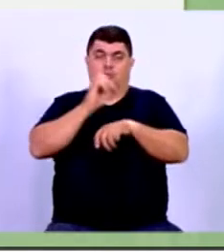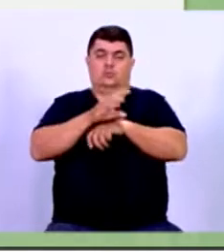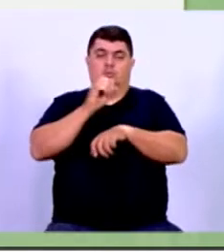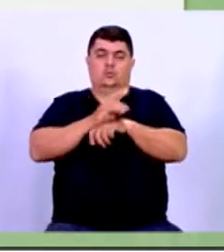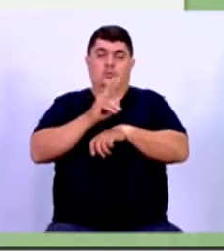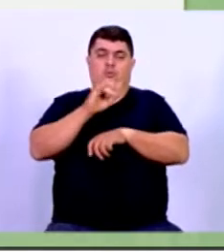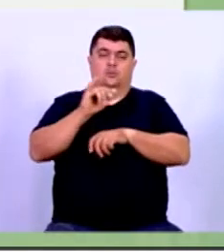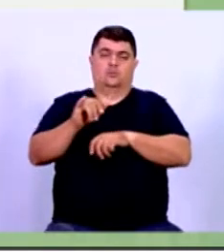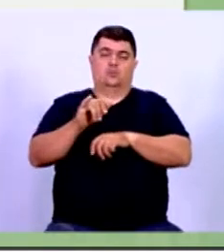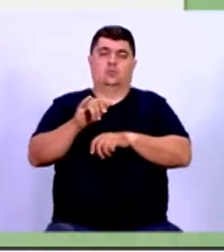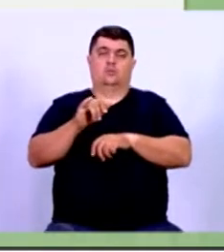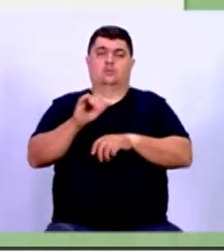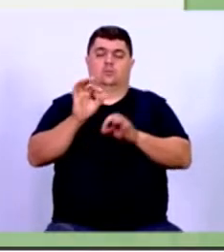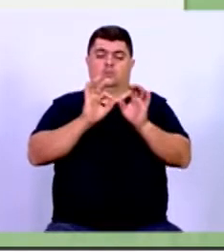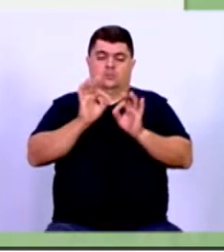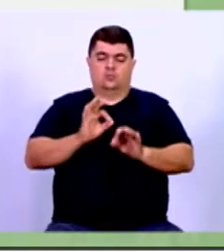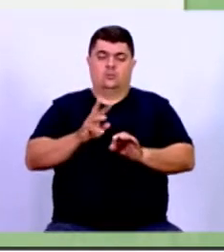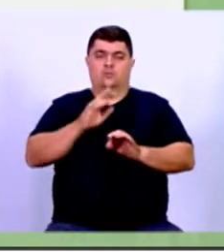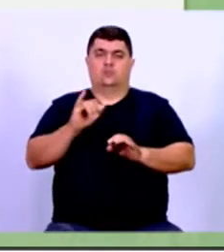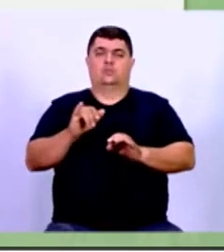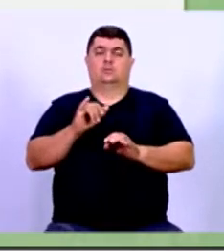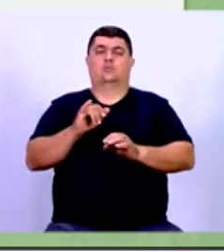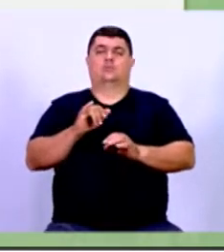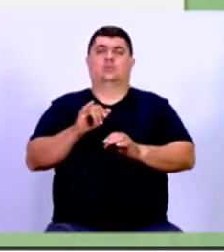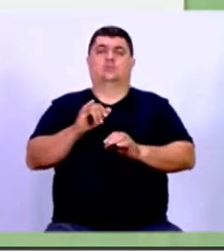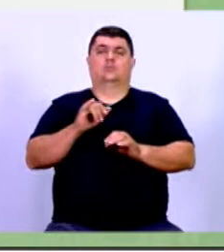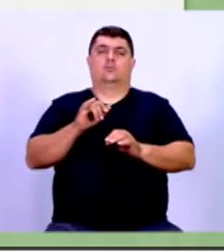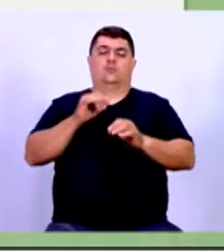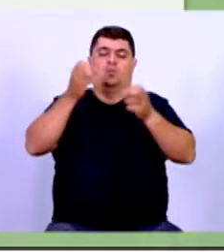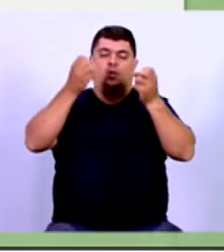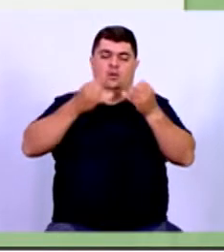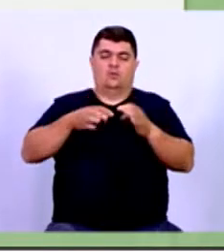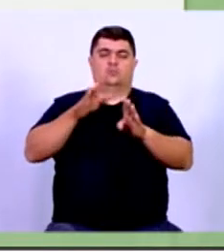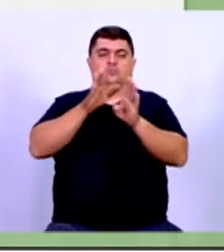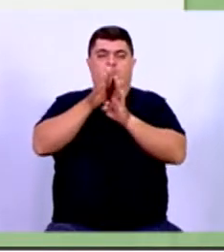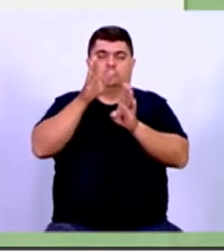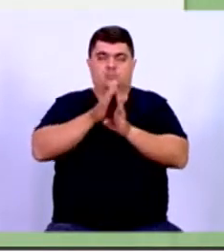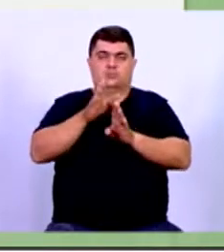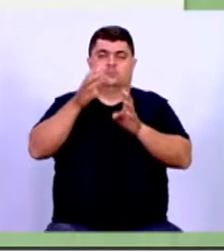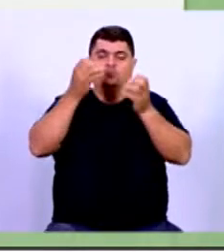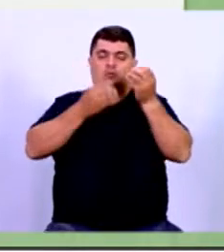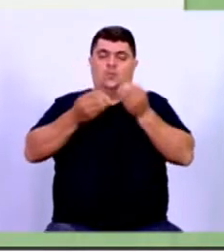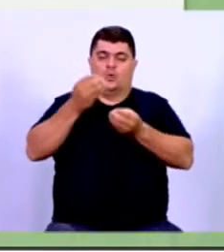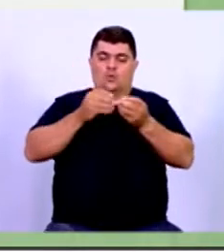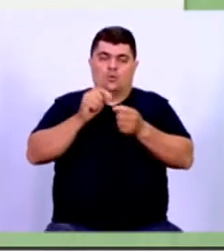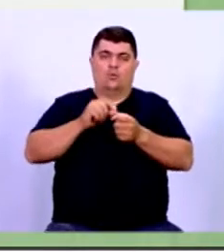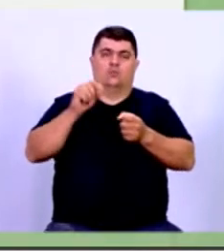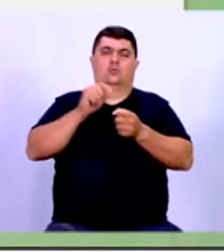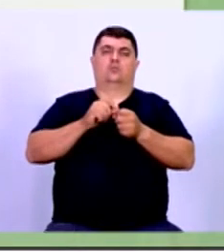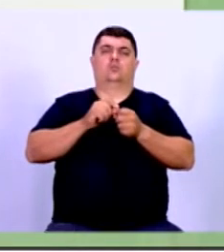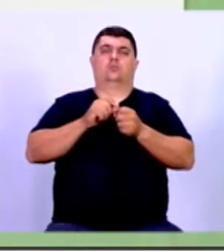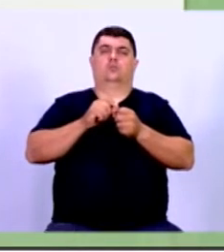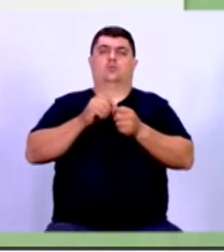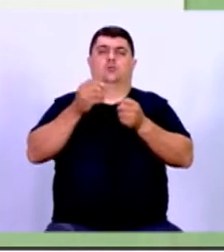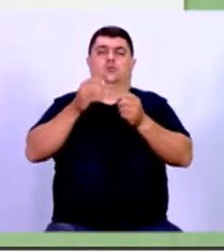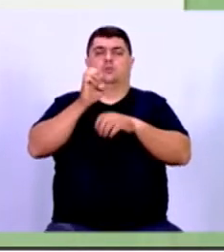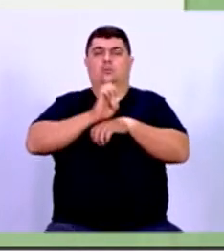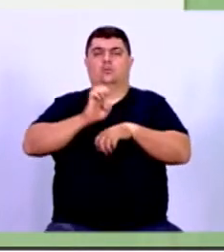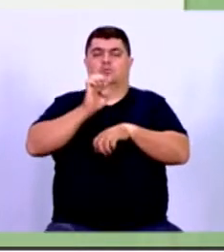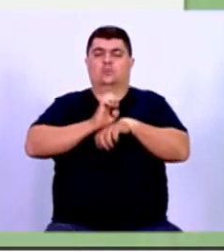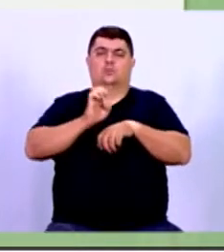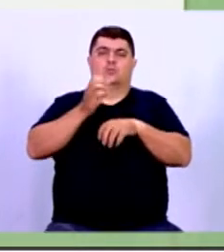para o estágio e esse orientador vai dar todas as dicas, todas as informações de como o estágio deve se